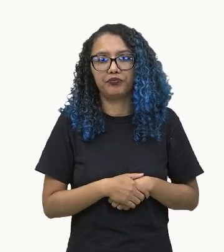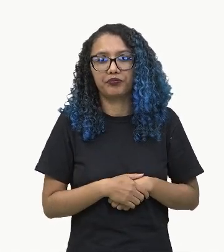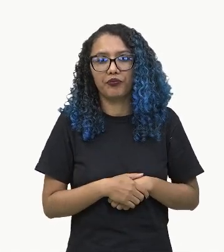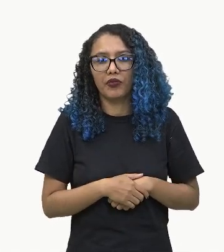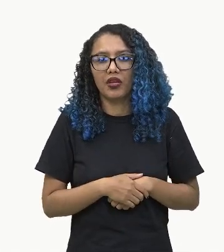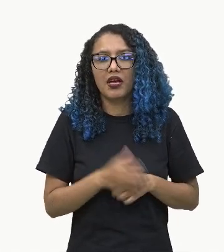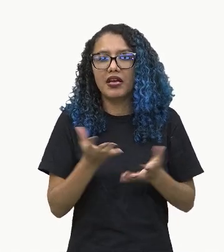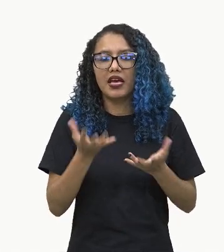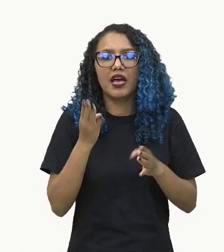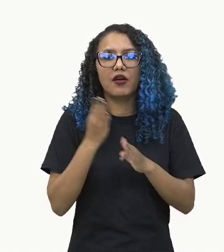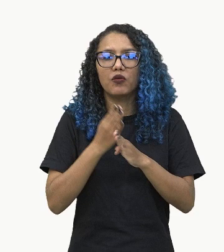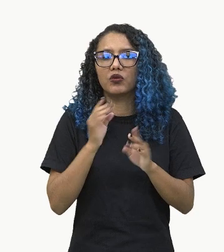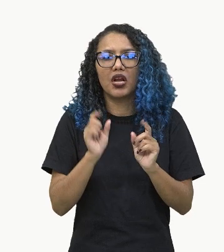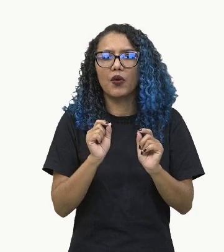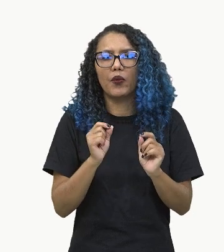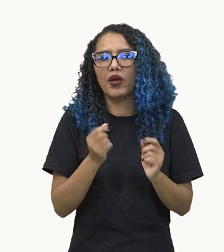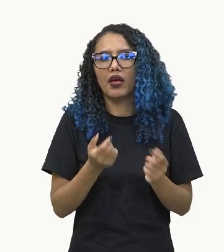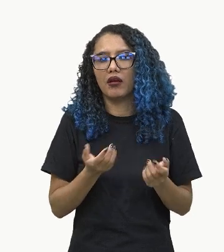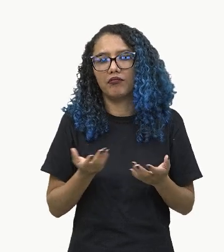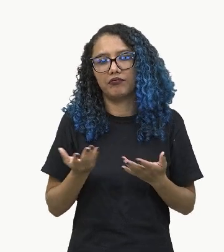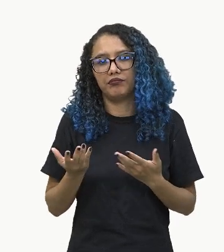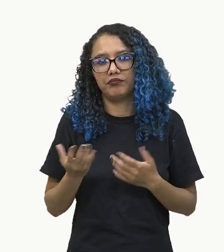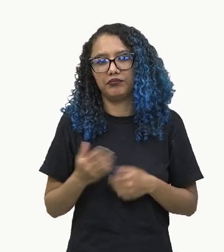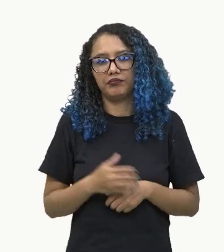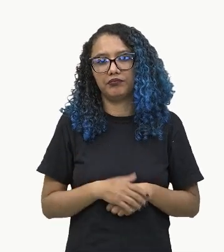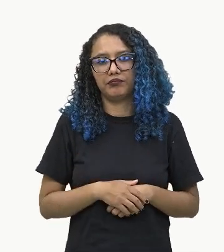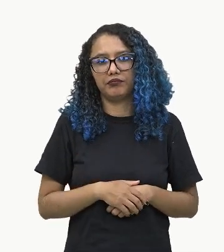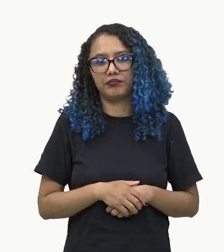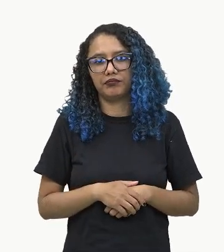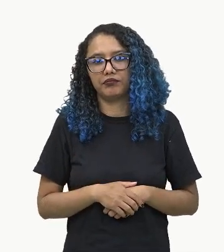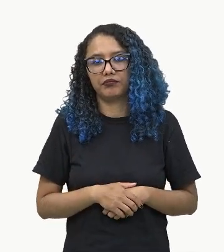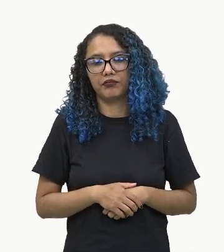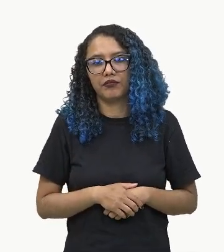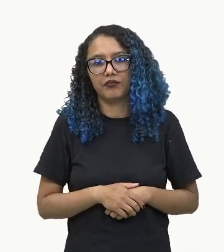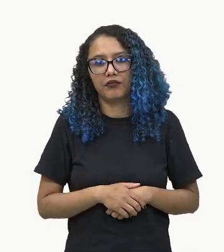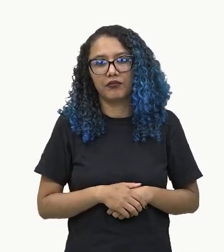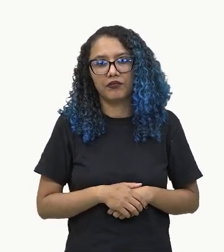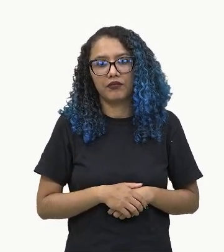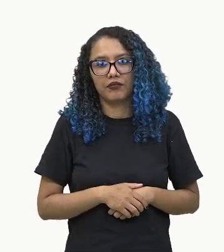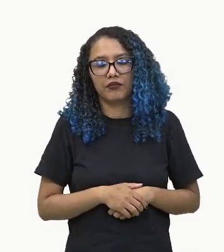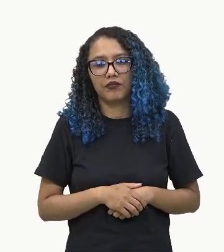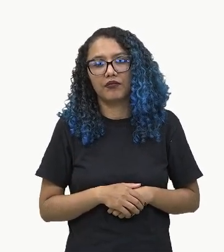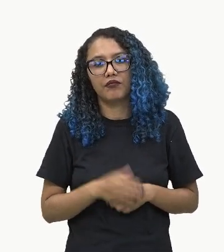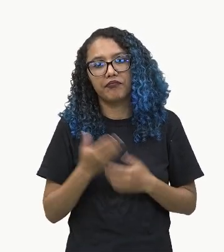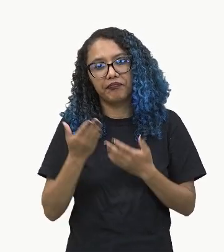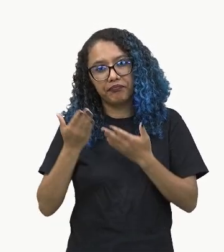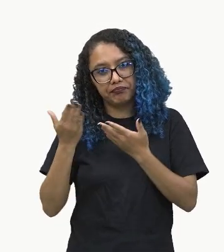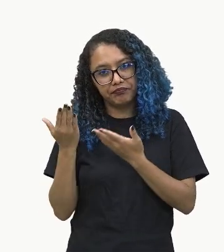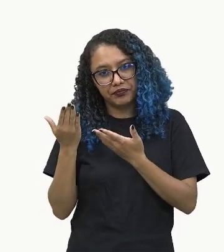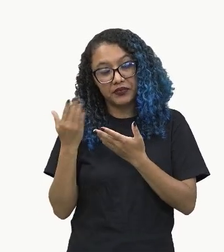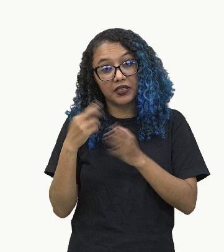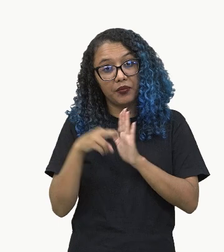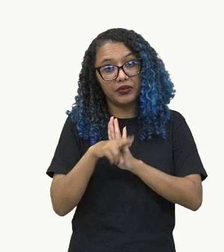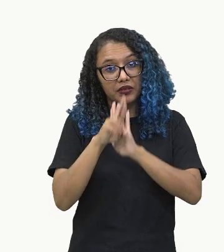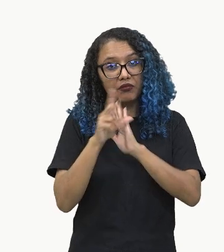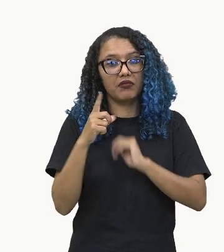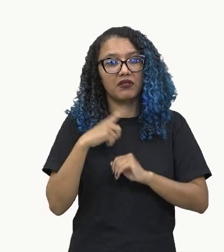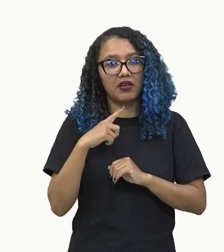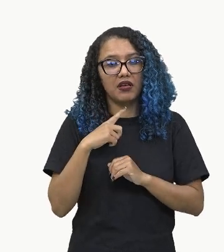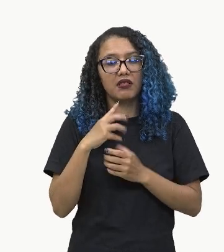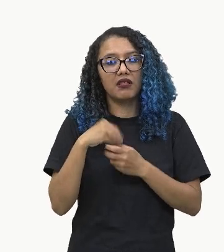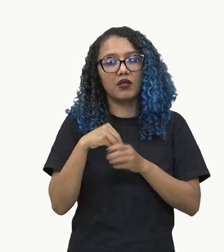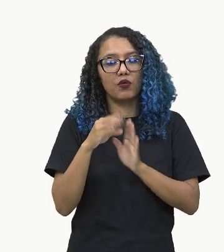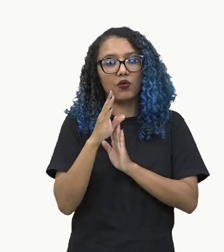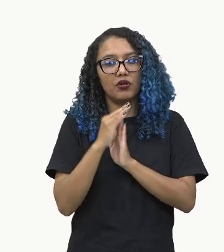nós estudamos, certo? Sempre a gente vai estudar ela em produtos notáveis, ok? Em